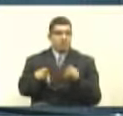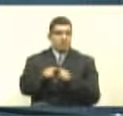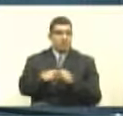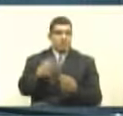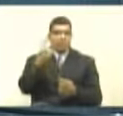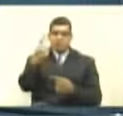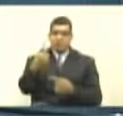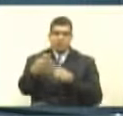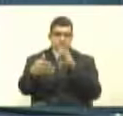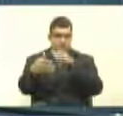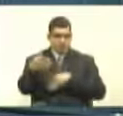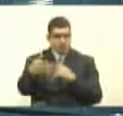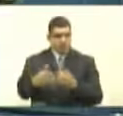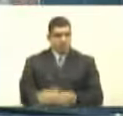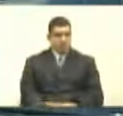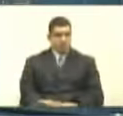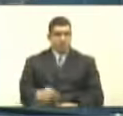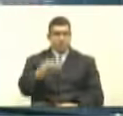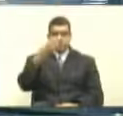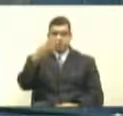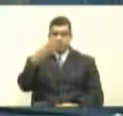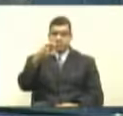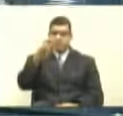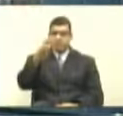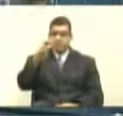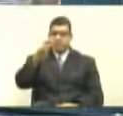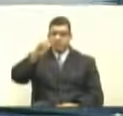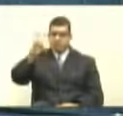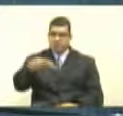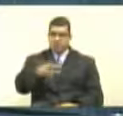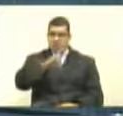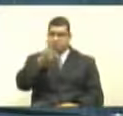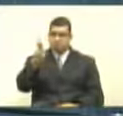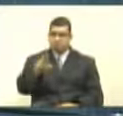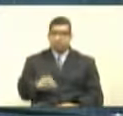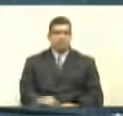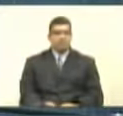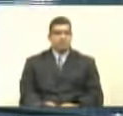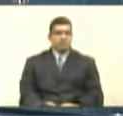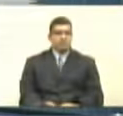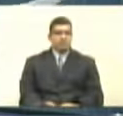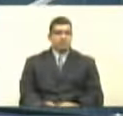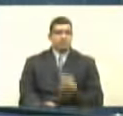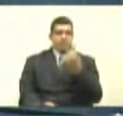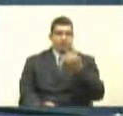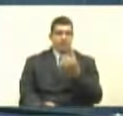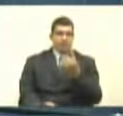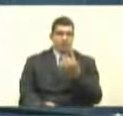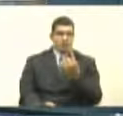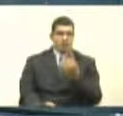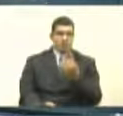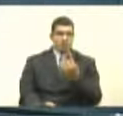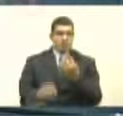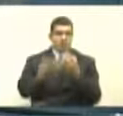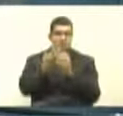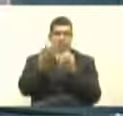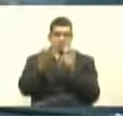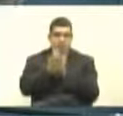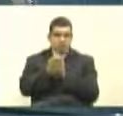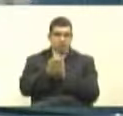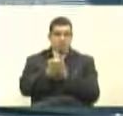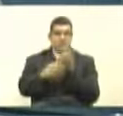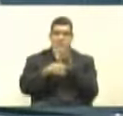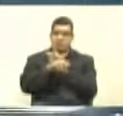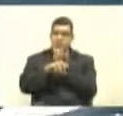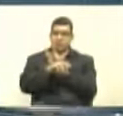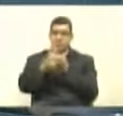em um processo de 35 milhões de reais, em que uma das beneficiárias é a esposa do